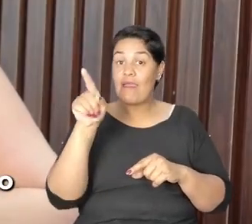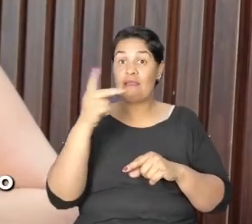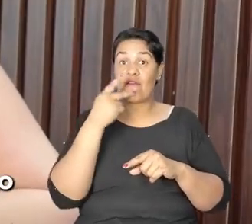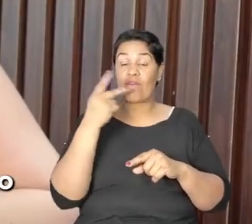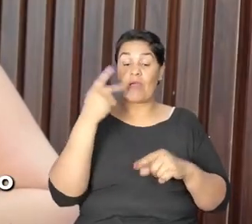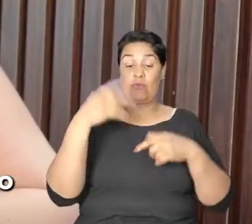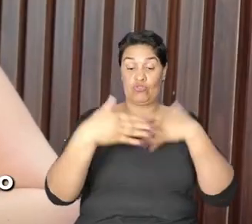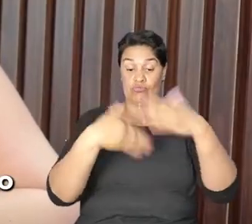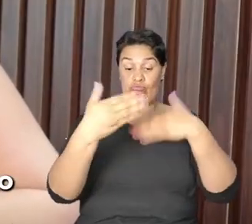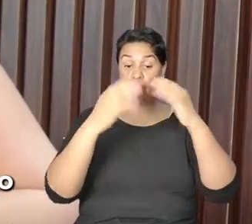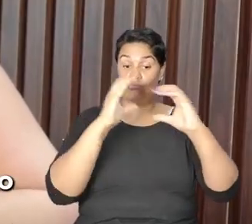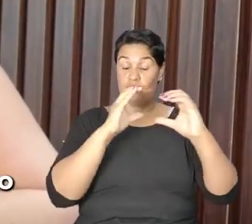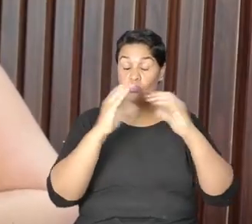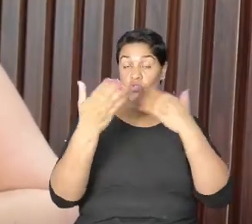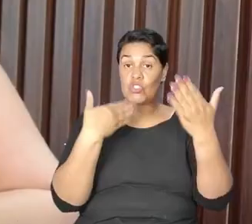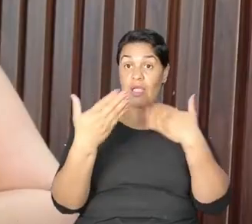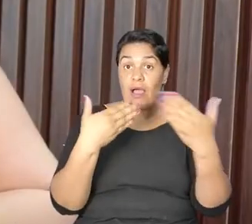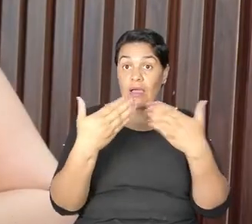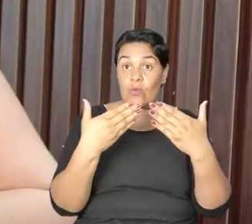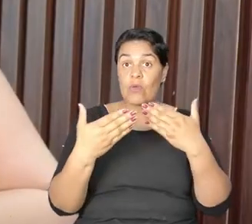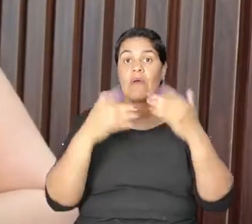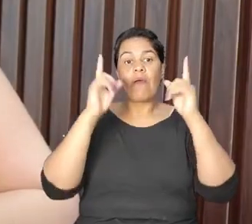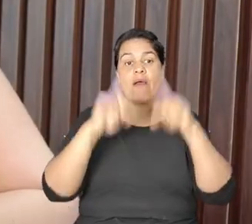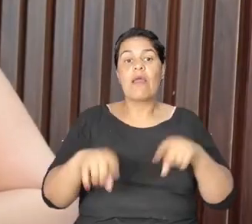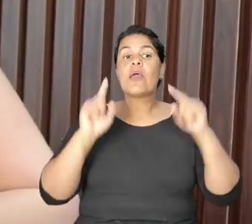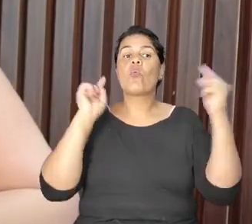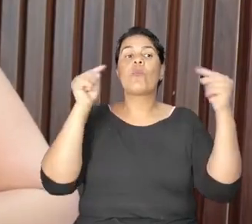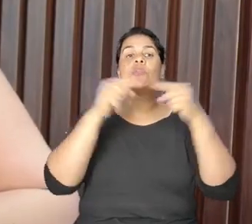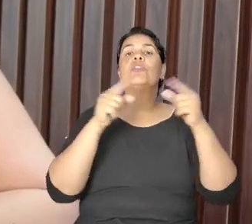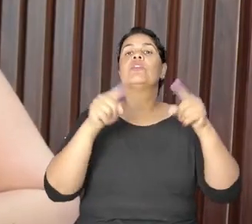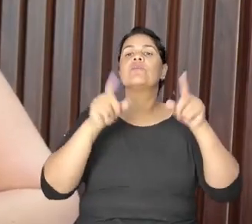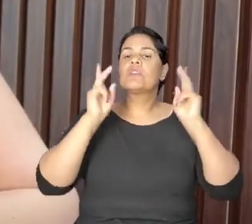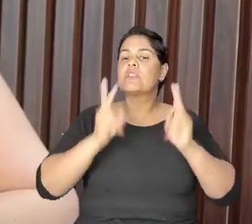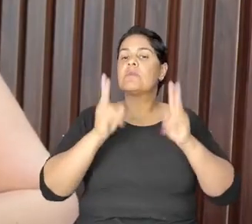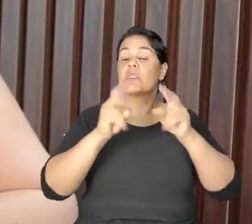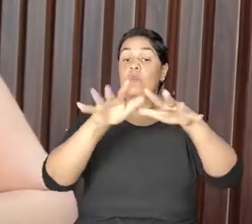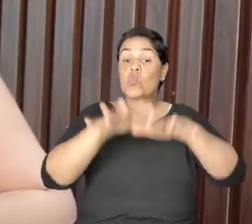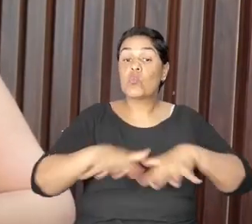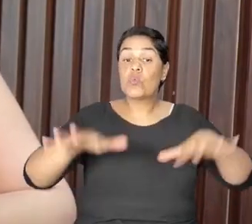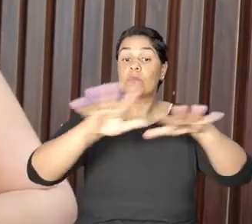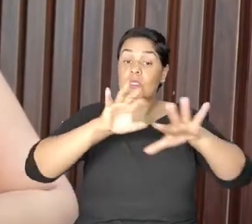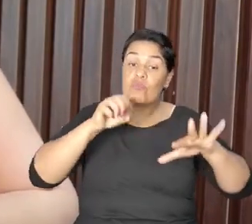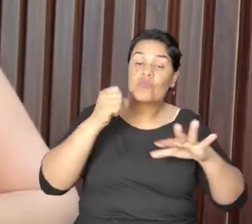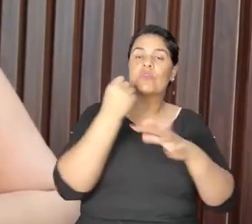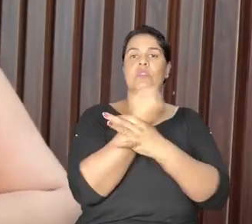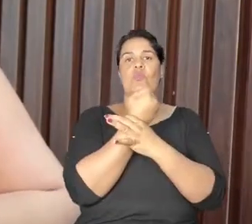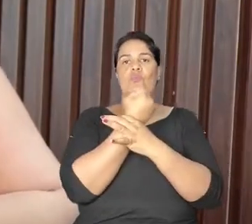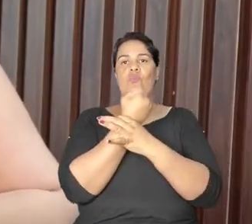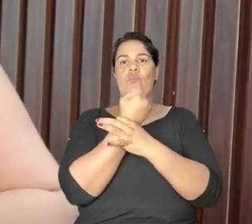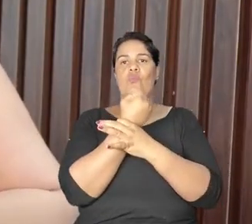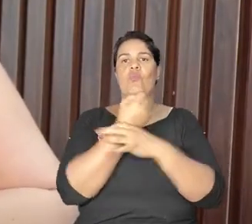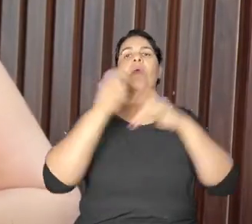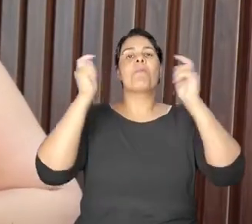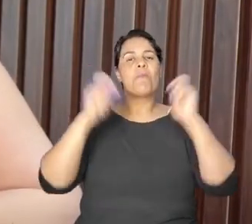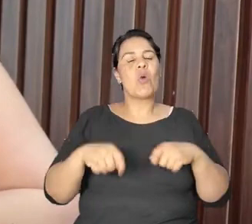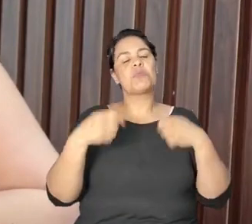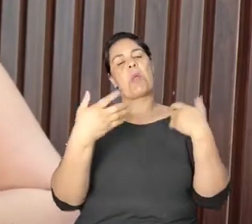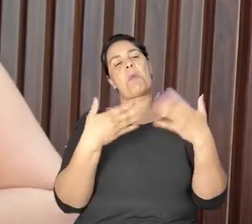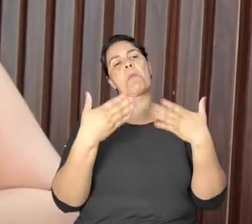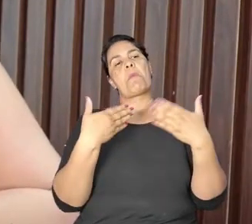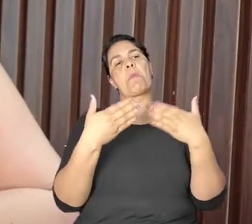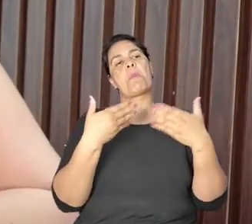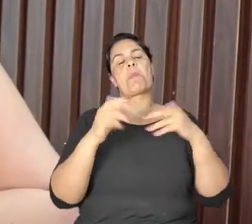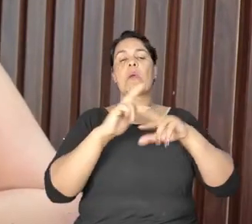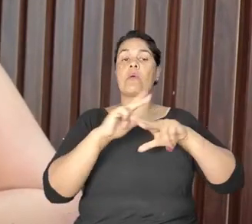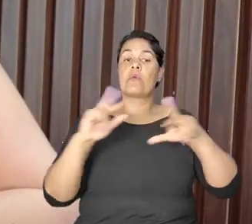como um processo de diálogo que trabalha intencionalmente na criação de um espaço seguro para discutir